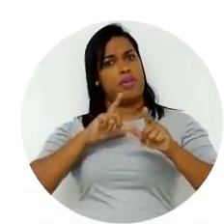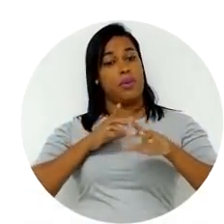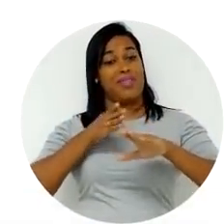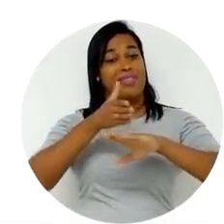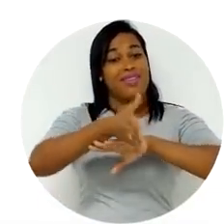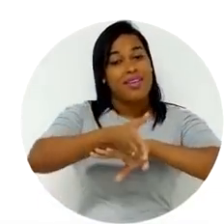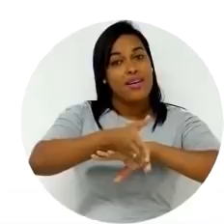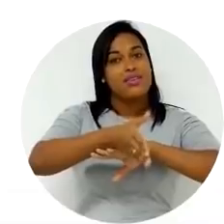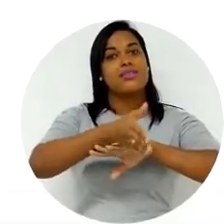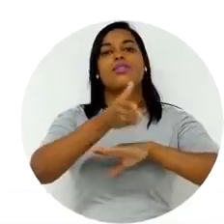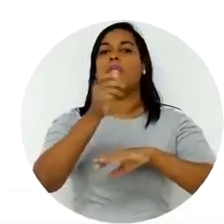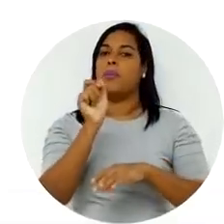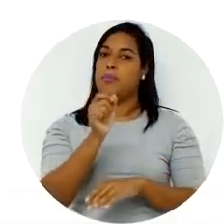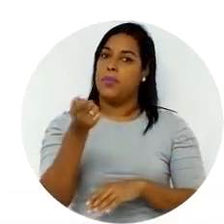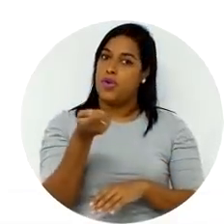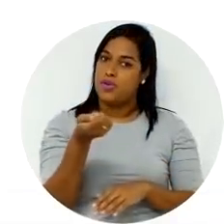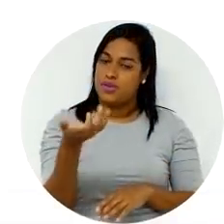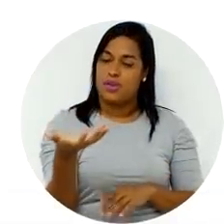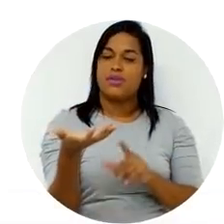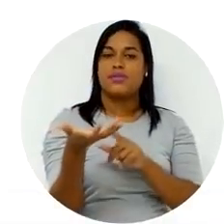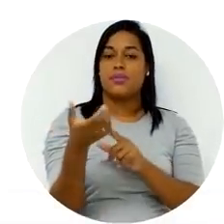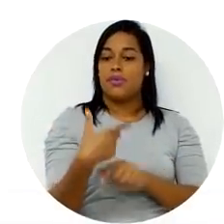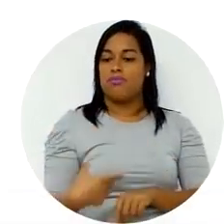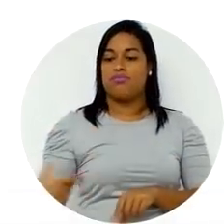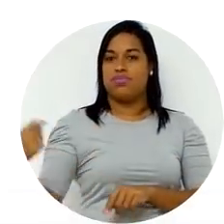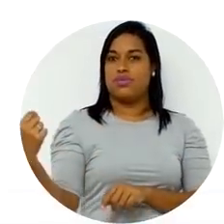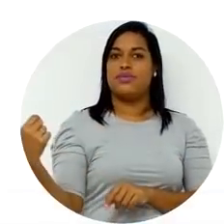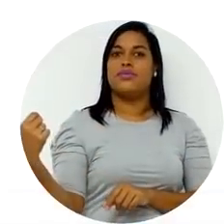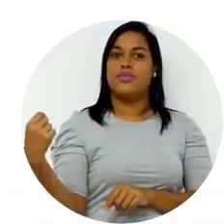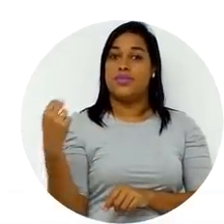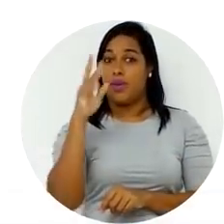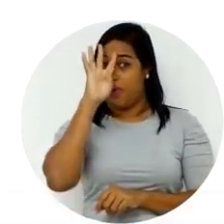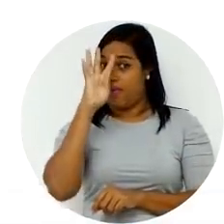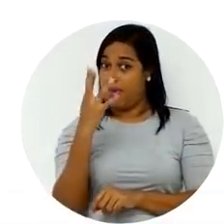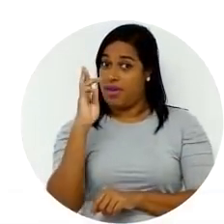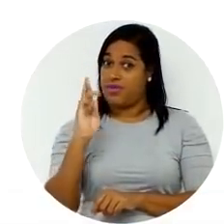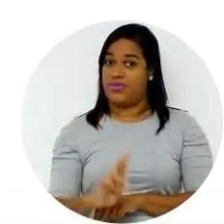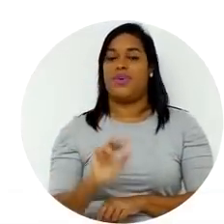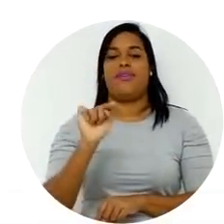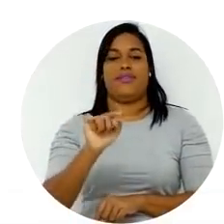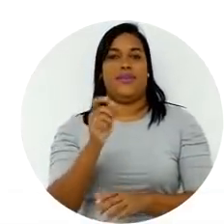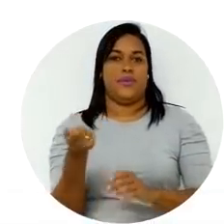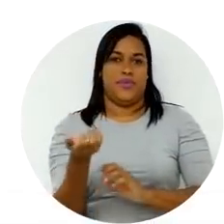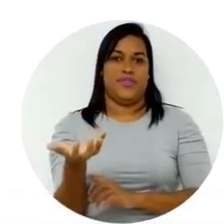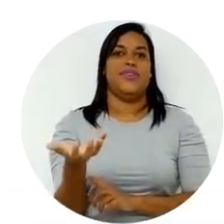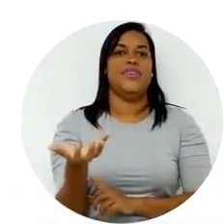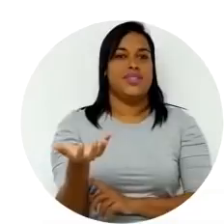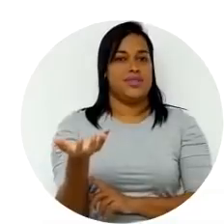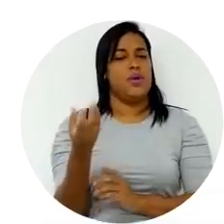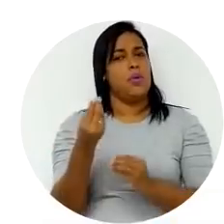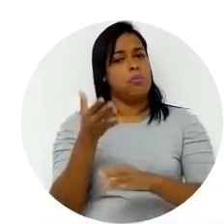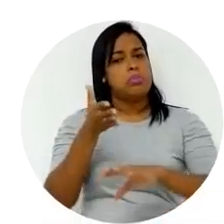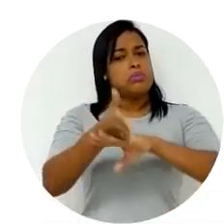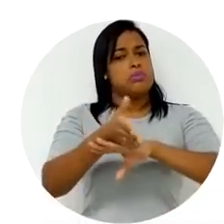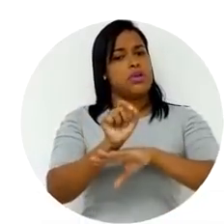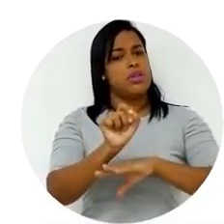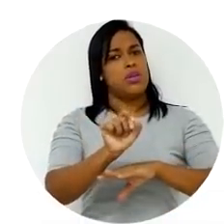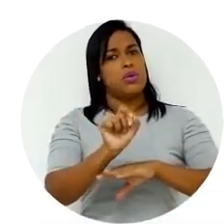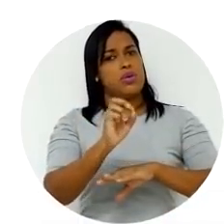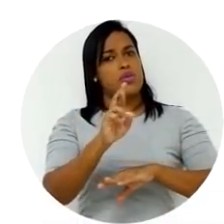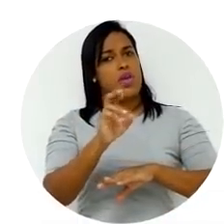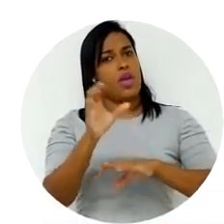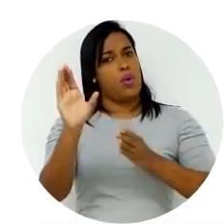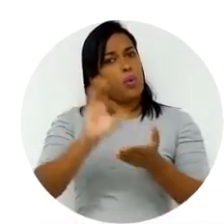uma entrada, um processamento e a saída, que é o resultado desse processo. Como entrada, que são